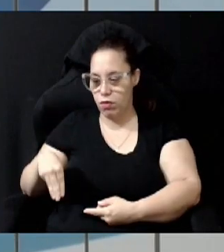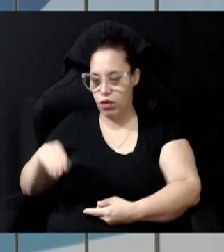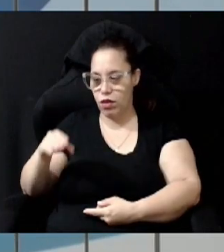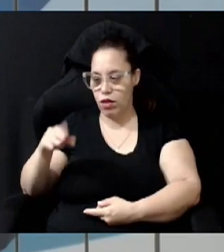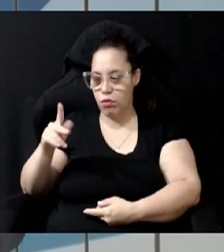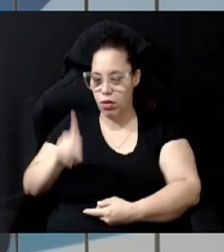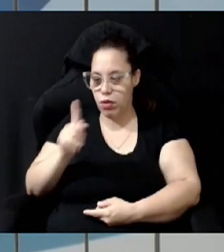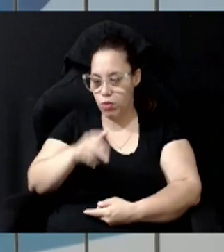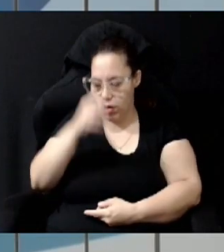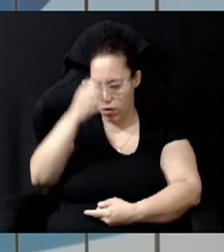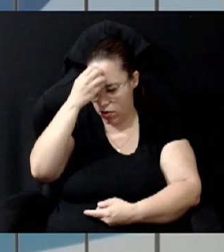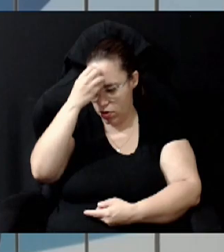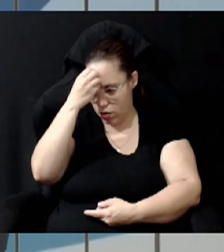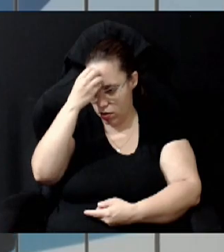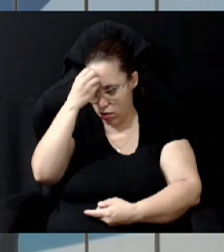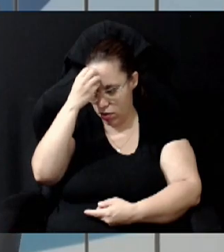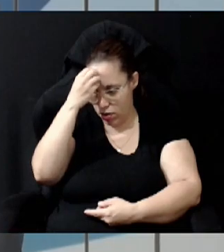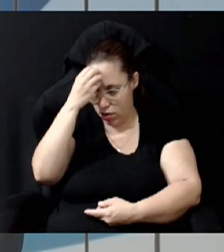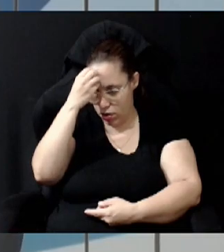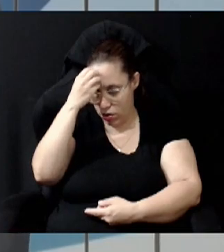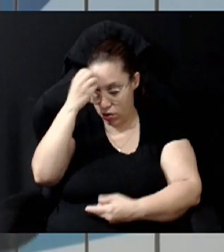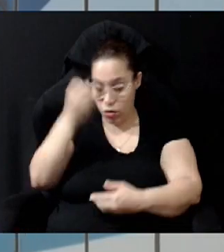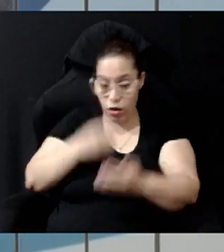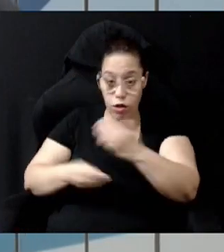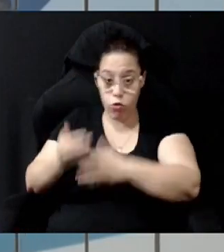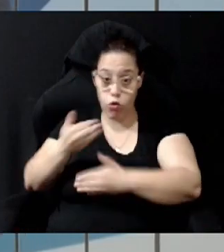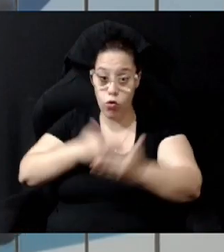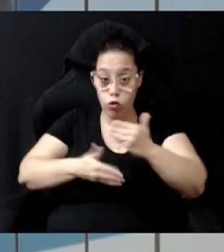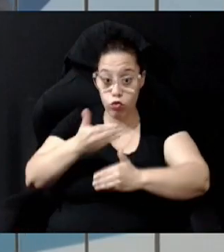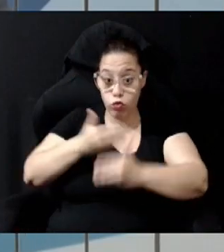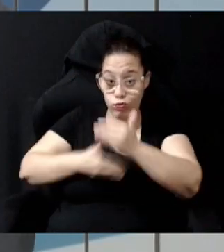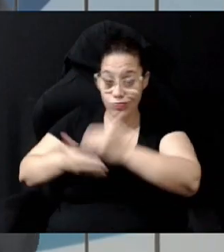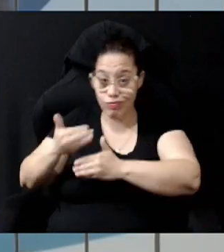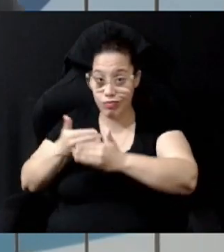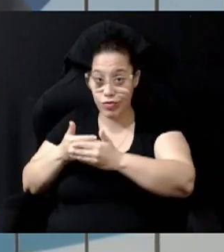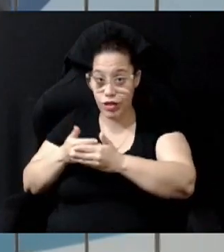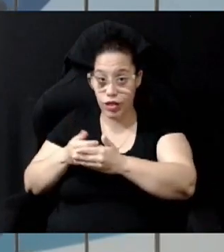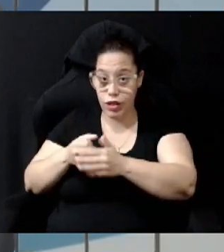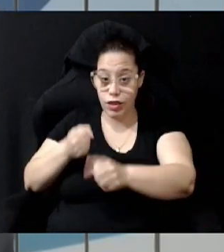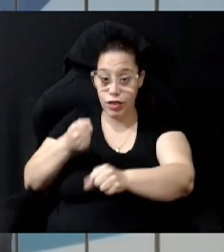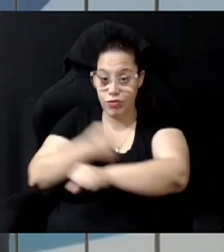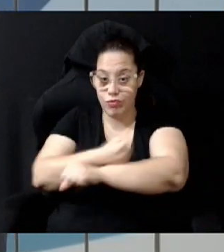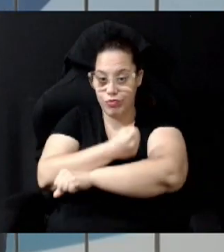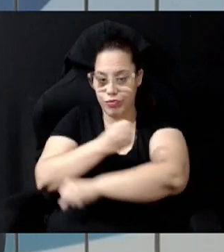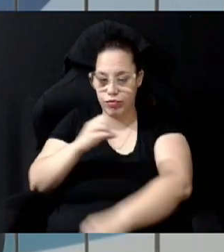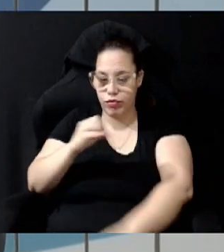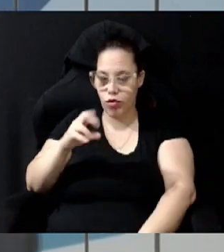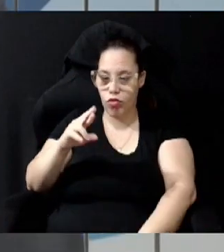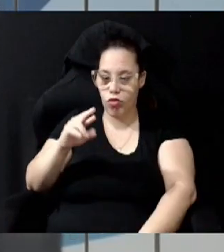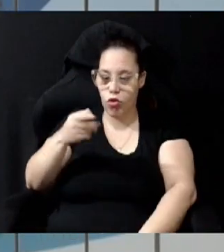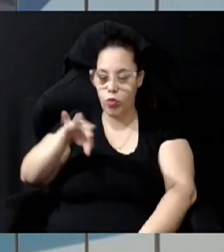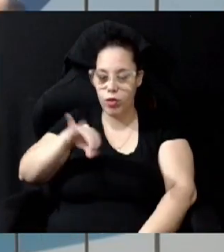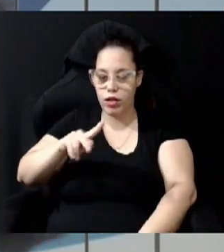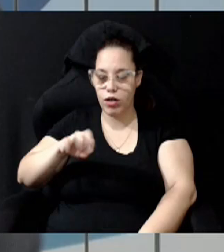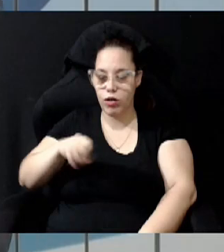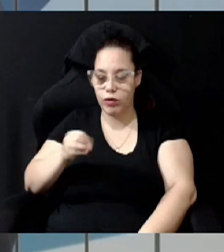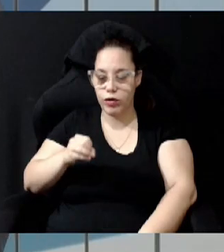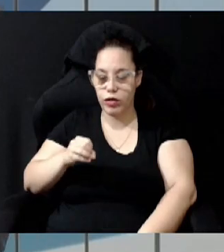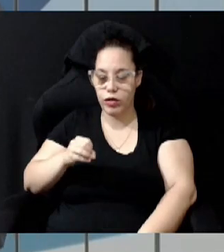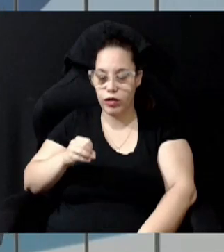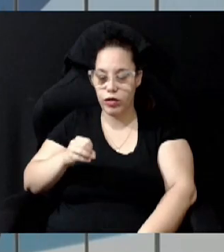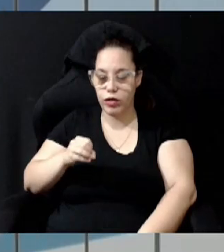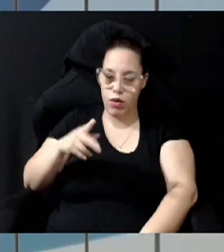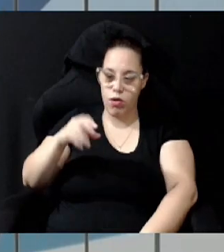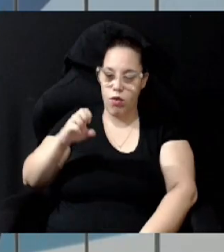desses partidos do Centrão envolvidos no processo de corrupção que aconteceu efetivamente na Petrobras e em outras